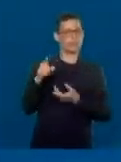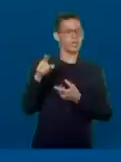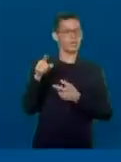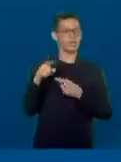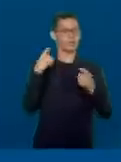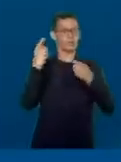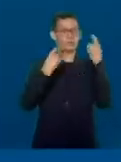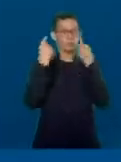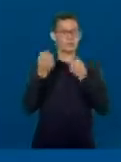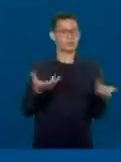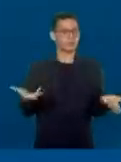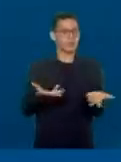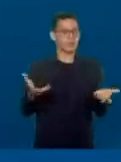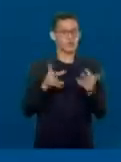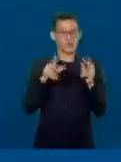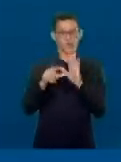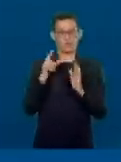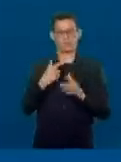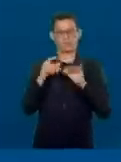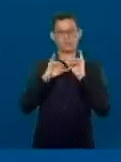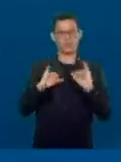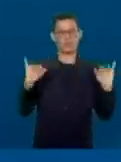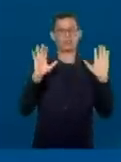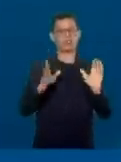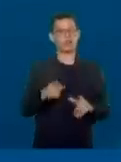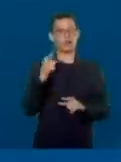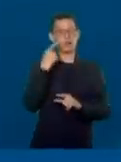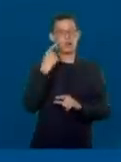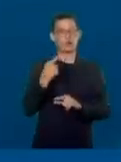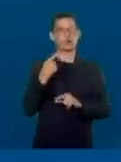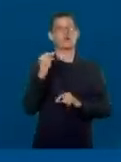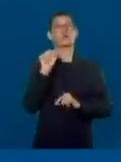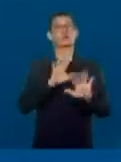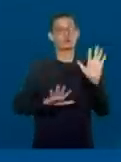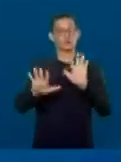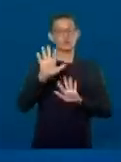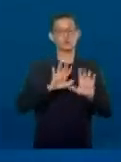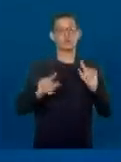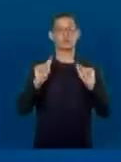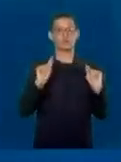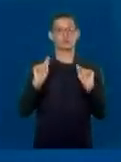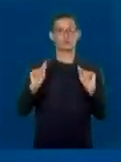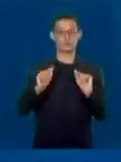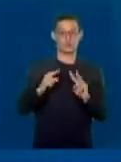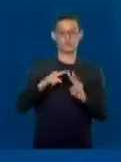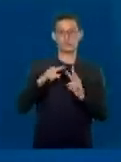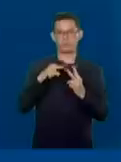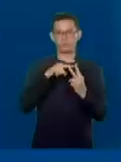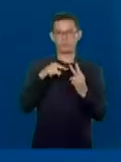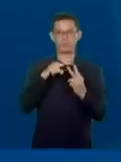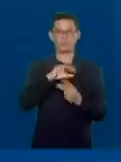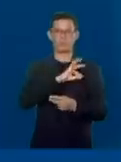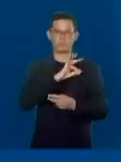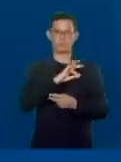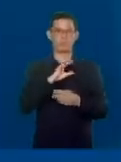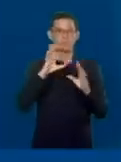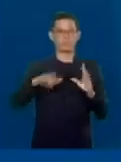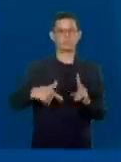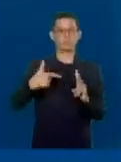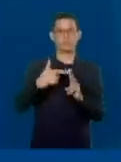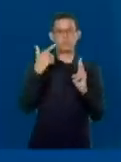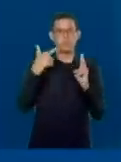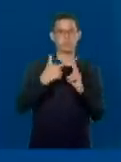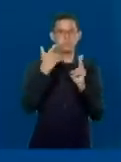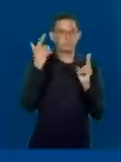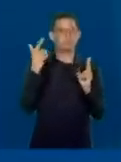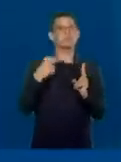agora, como determinei, é cuidado com os dois policiais que foram vitimados por Roberto